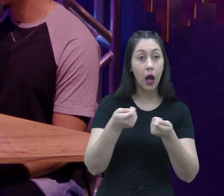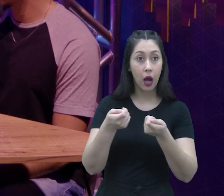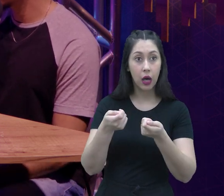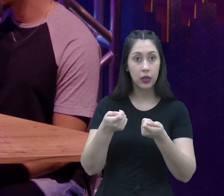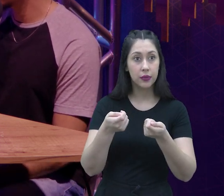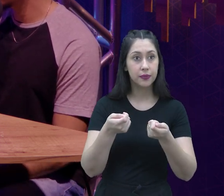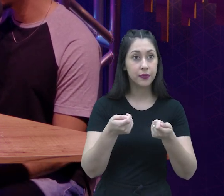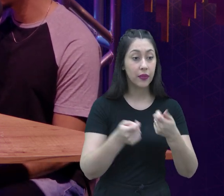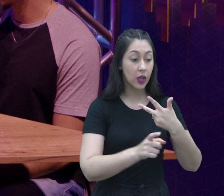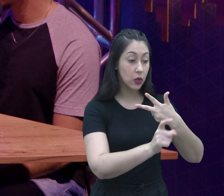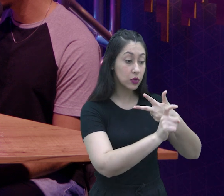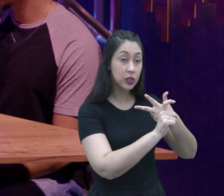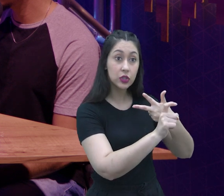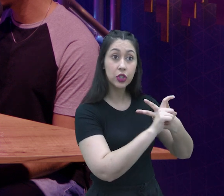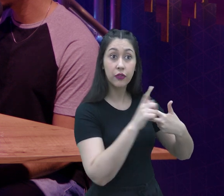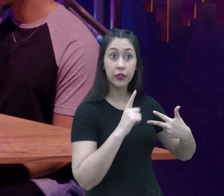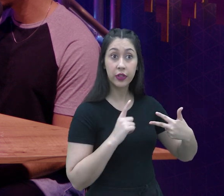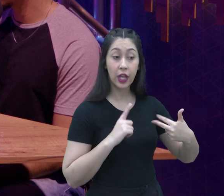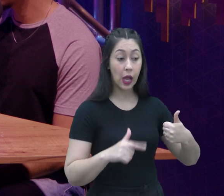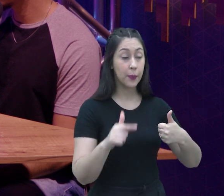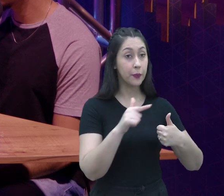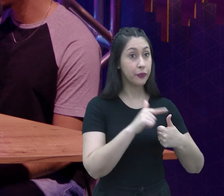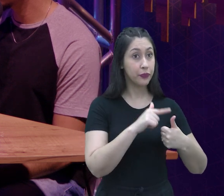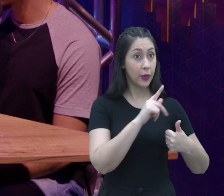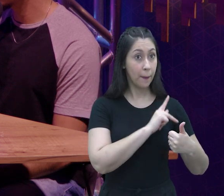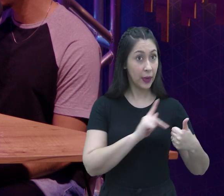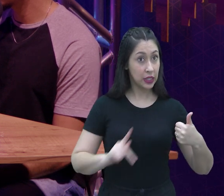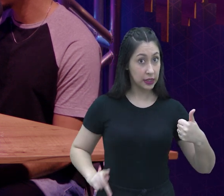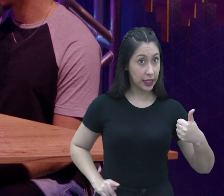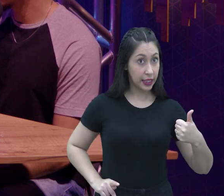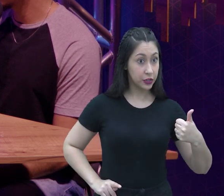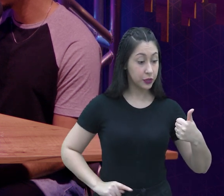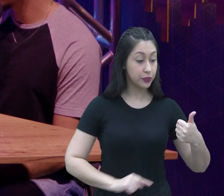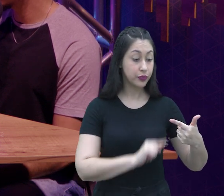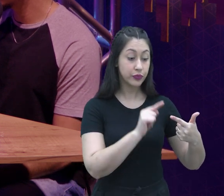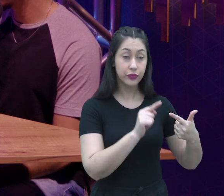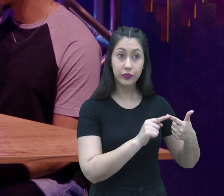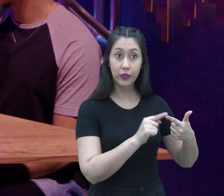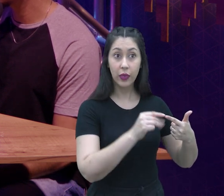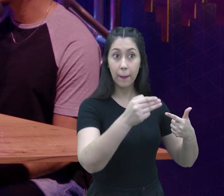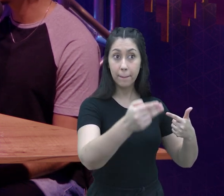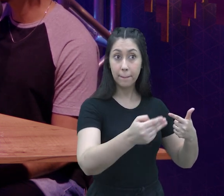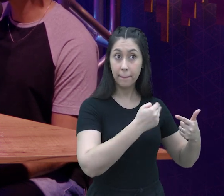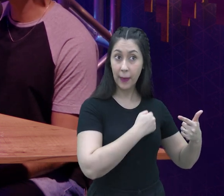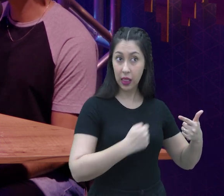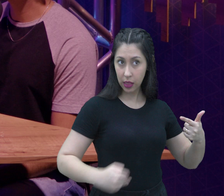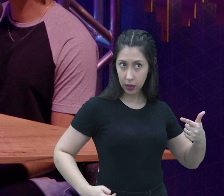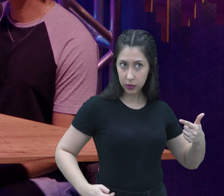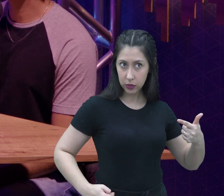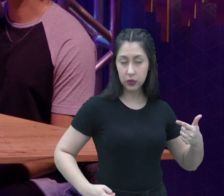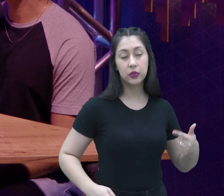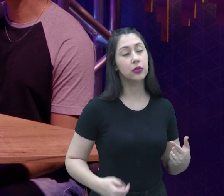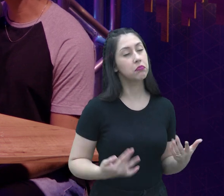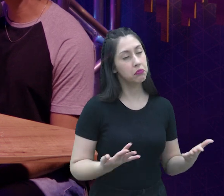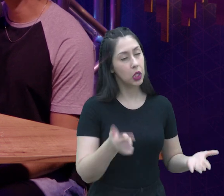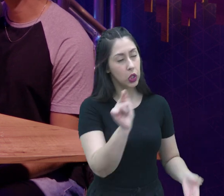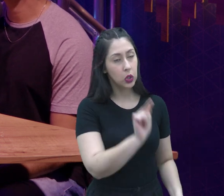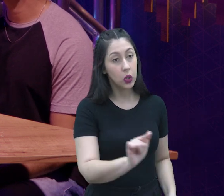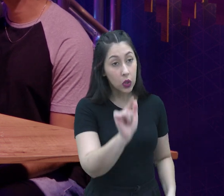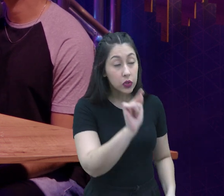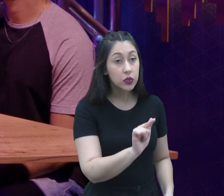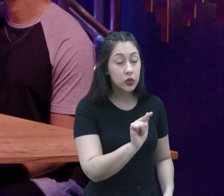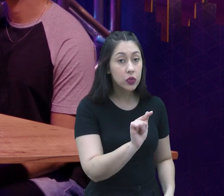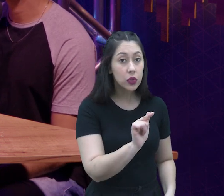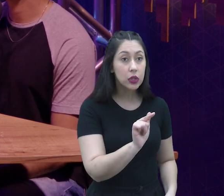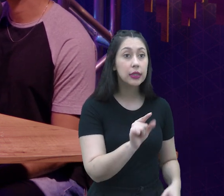defesa. O executivo é exercido pelo presidente da República, auxiliado pelos ministros de Estado. E daí, lógico, como